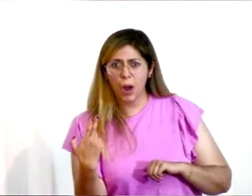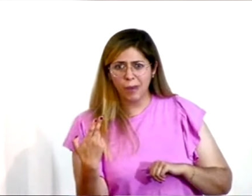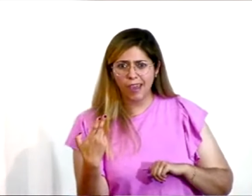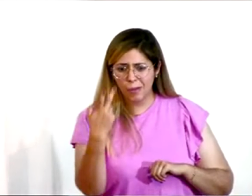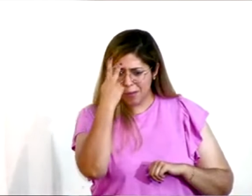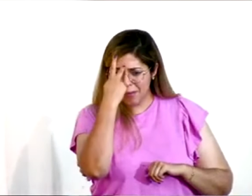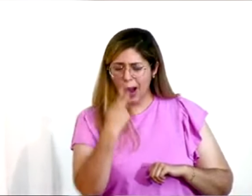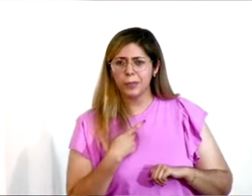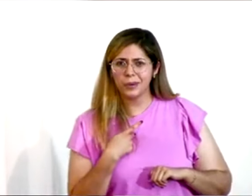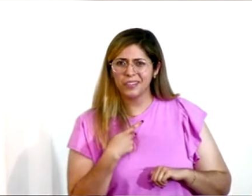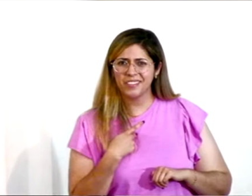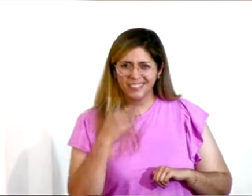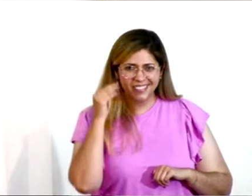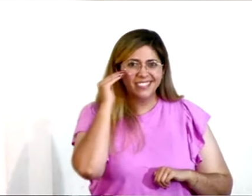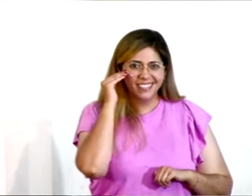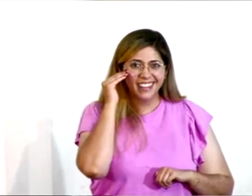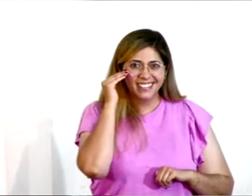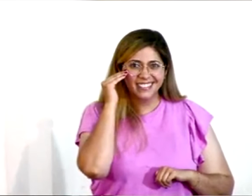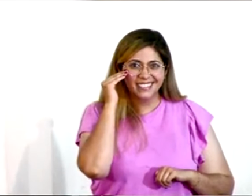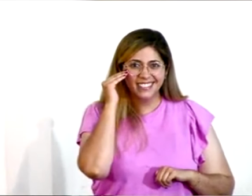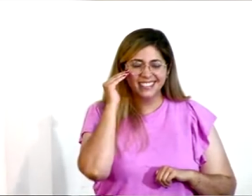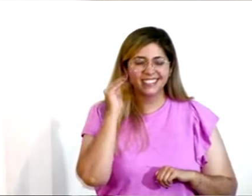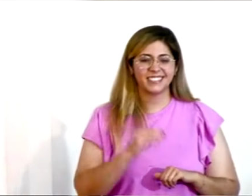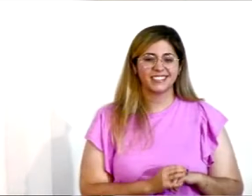do que a palavra Samuel.